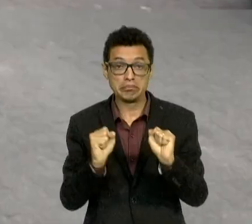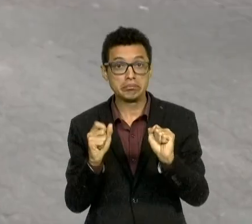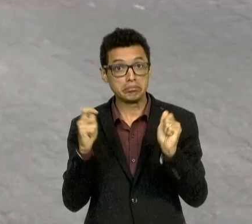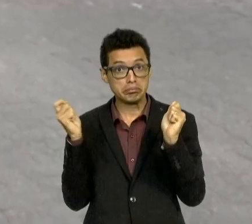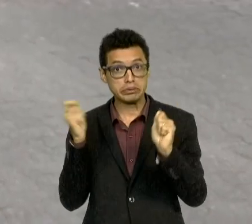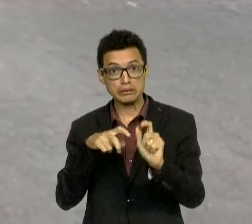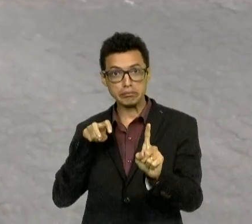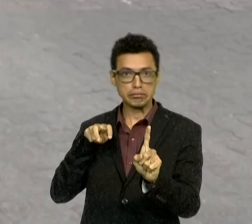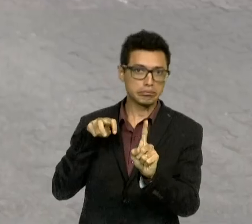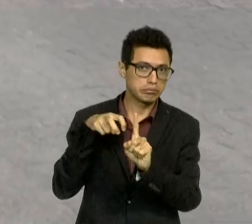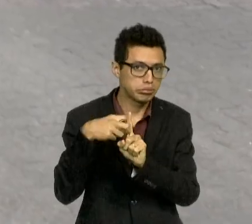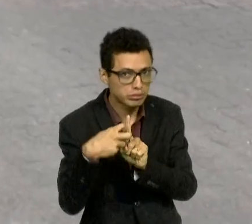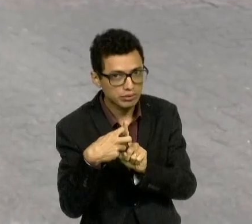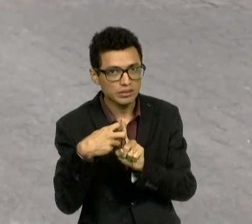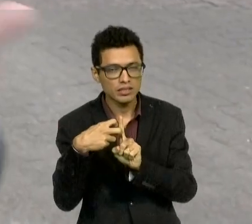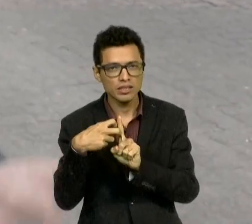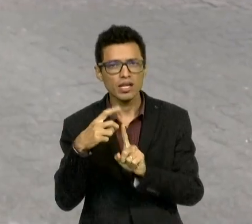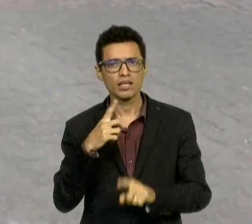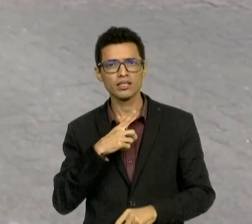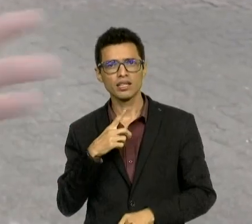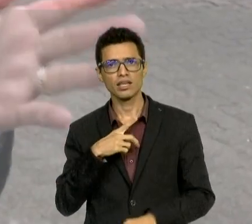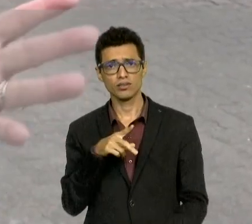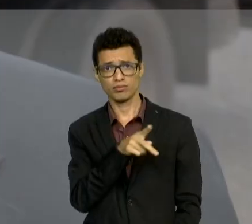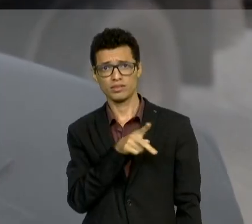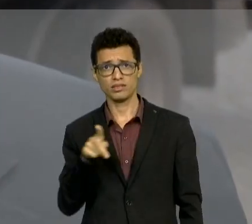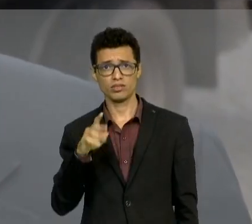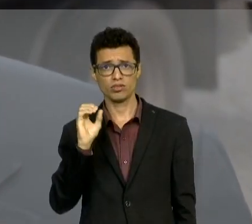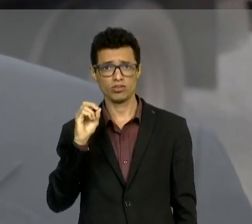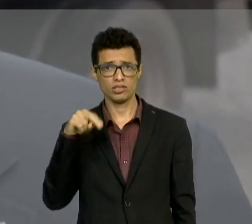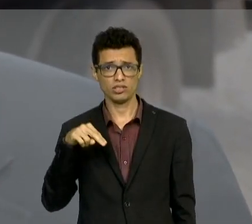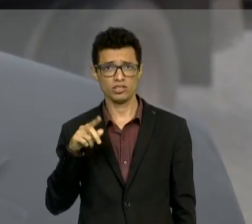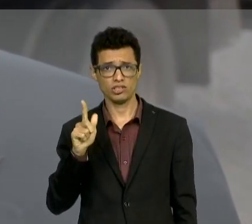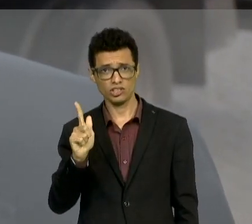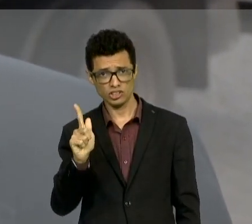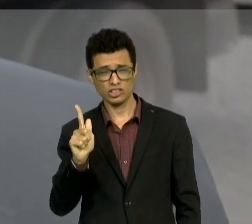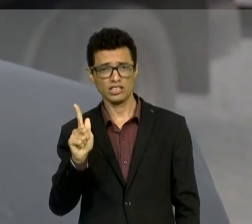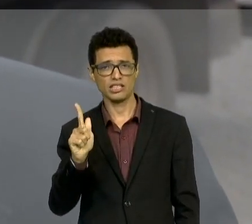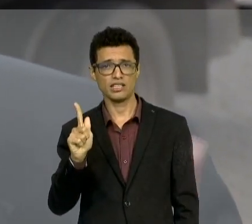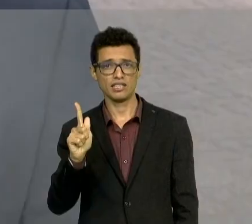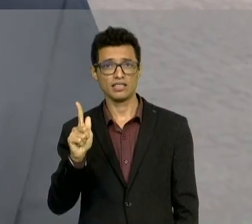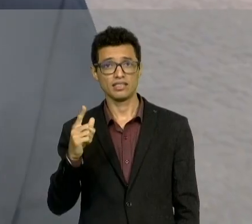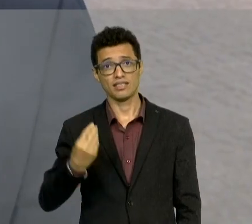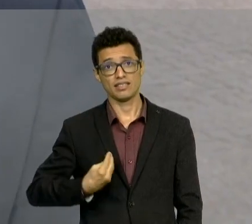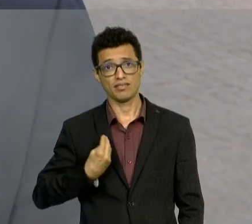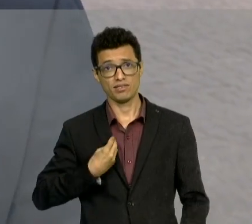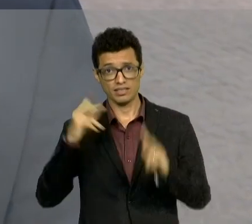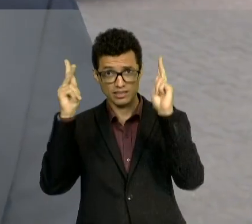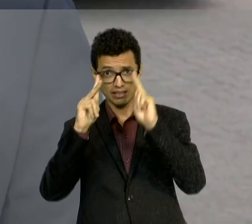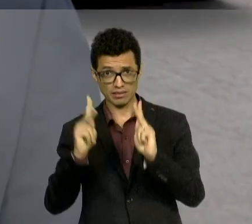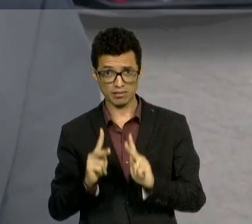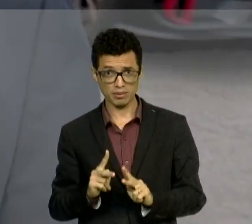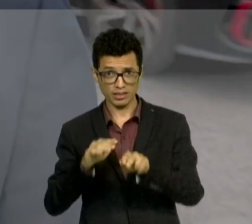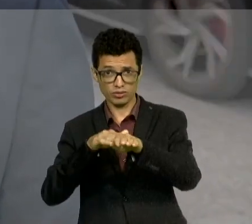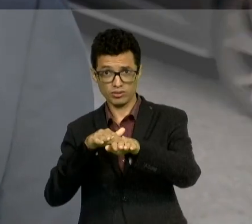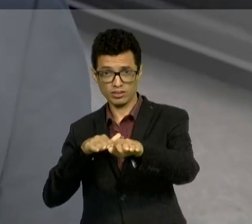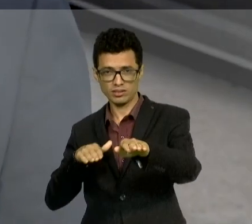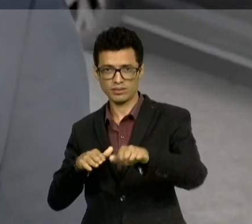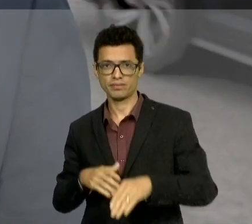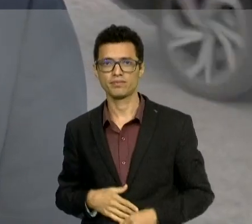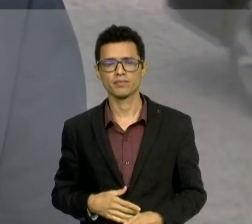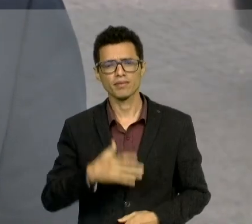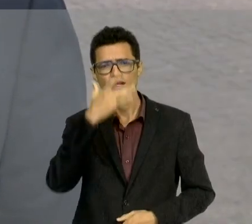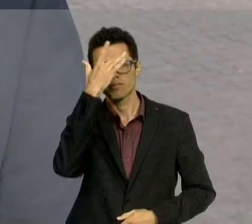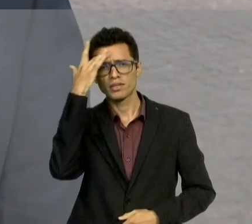acidentes, como observa o presidente da ONG SOS Vida pela Paz no Trânsito. A pessoa no trânsito, ela tem que estar